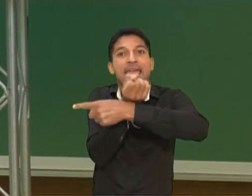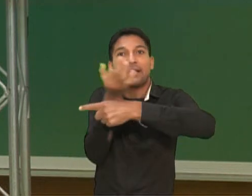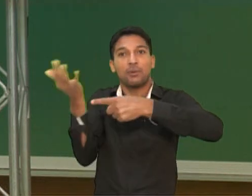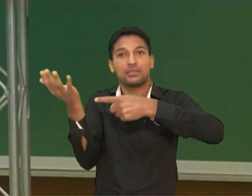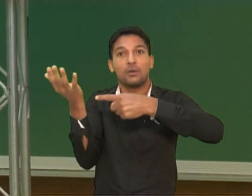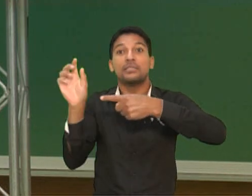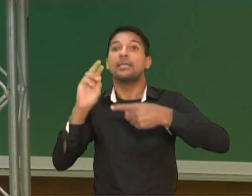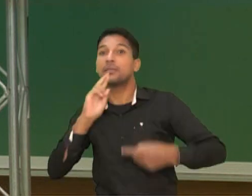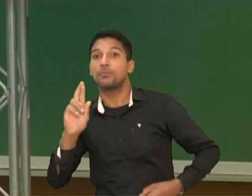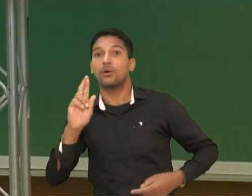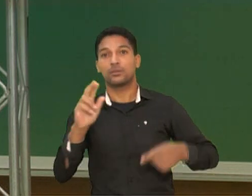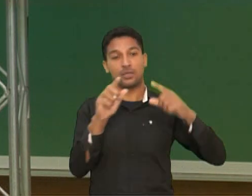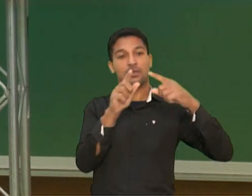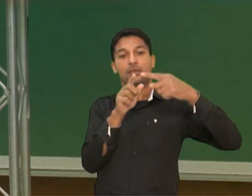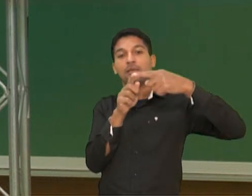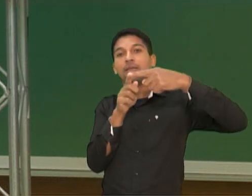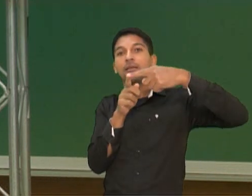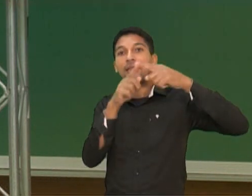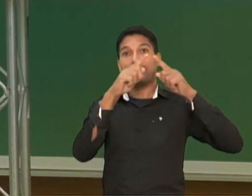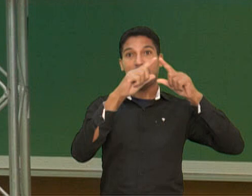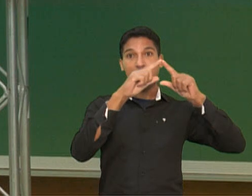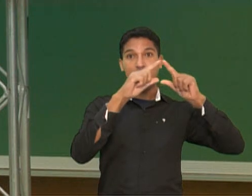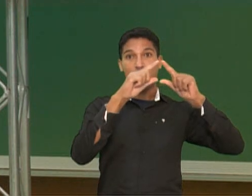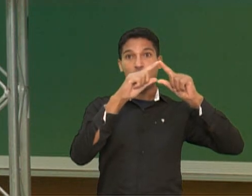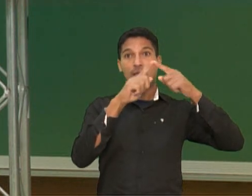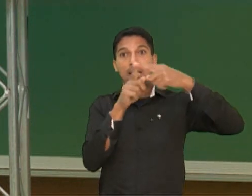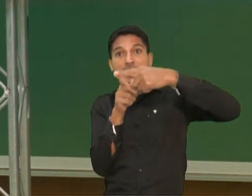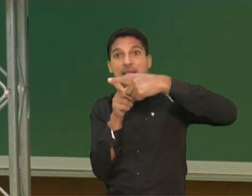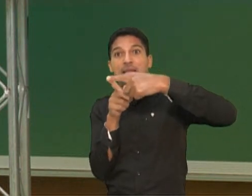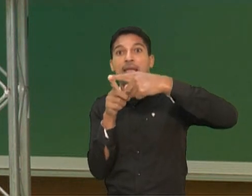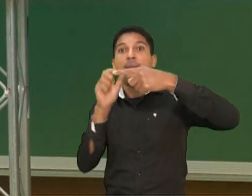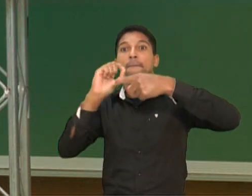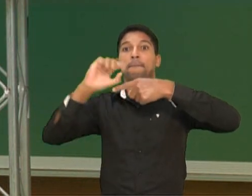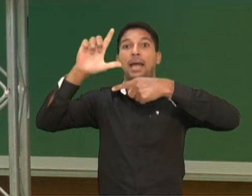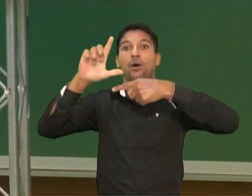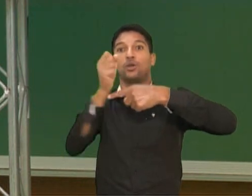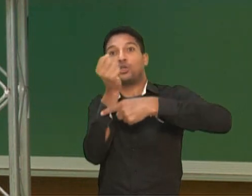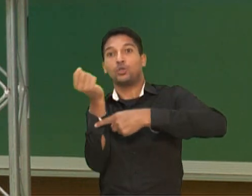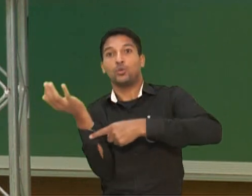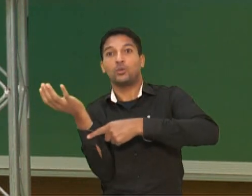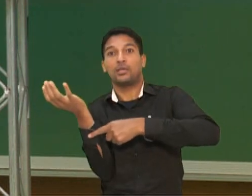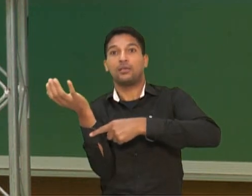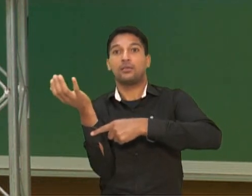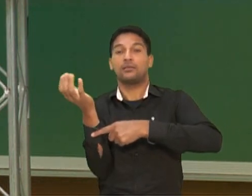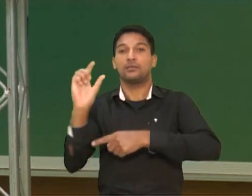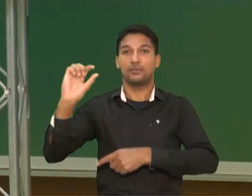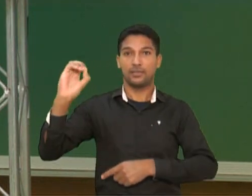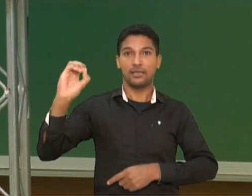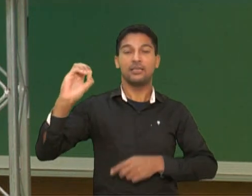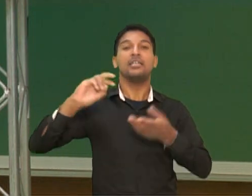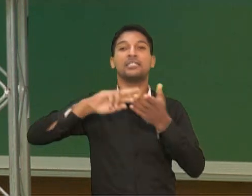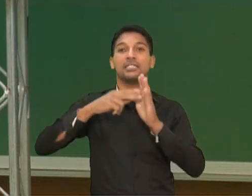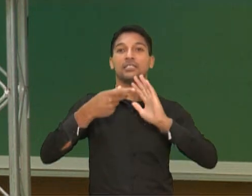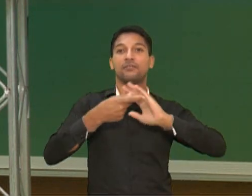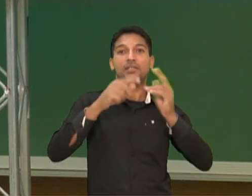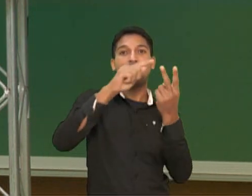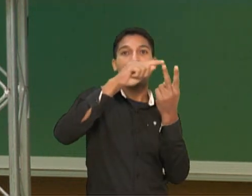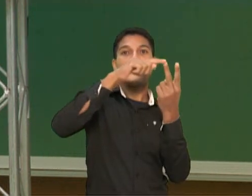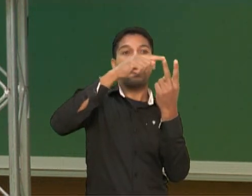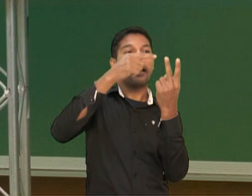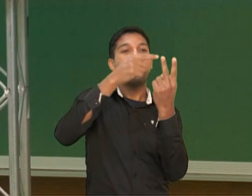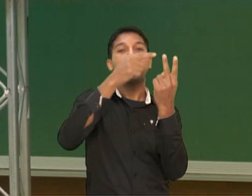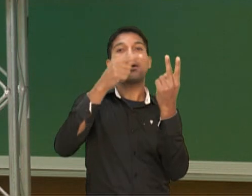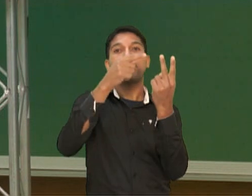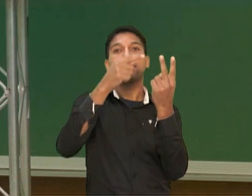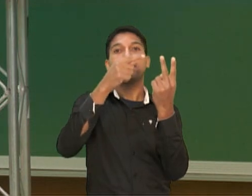que zero, você sabe que você vai ter duas raízes que são reais e são distintas, são diferentes uma da outra. Então, são